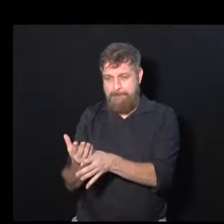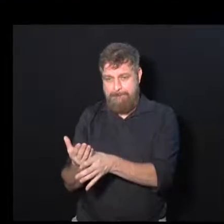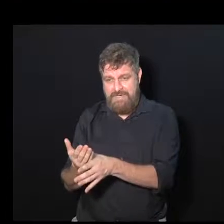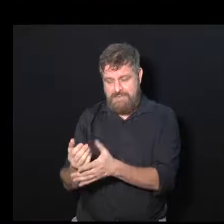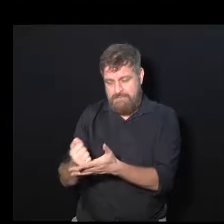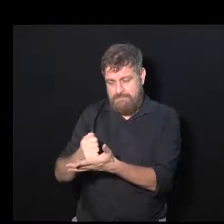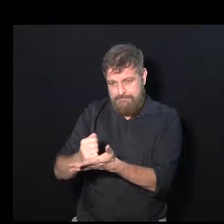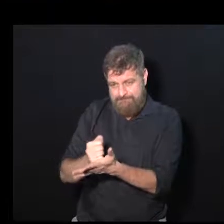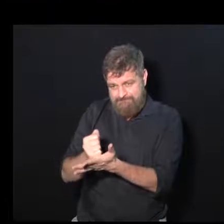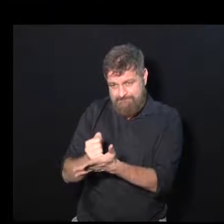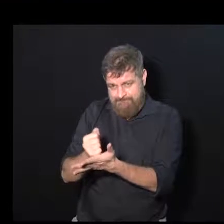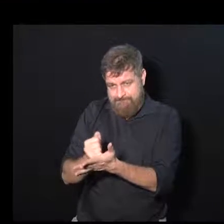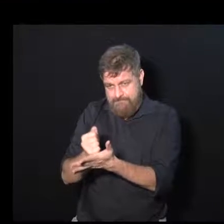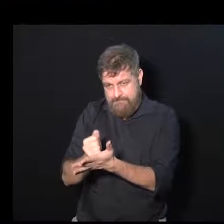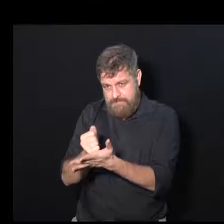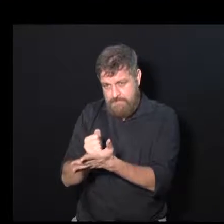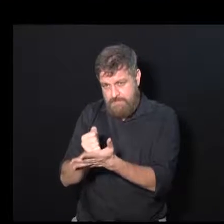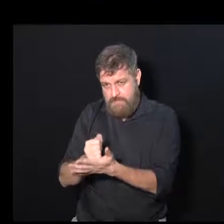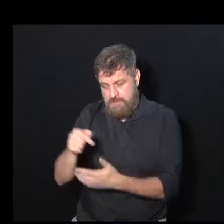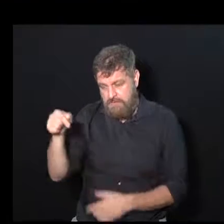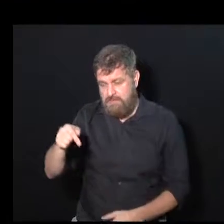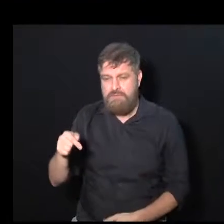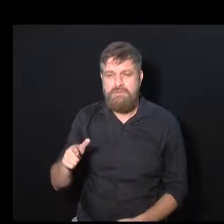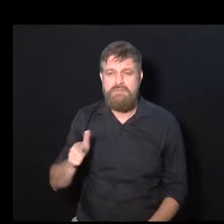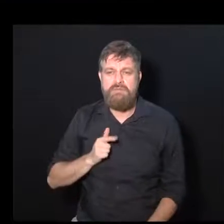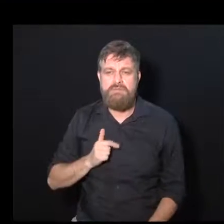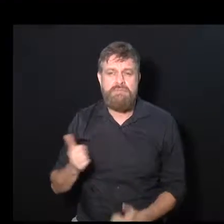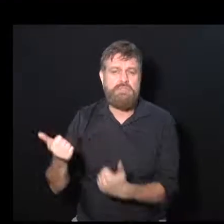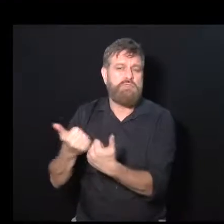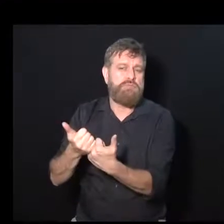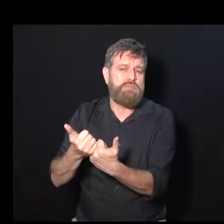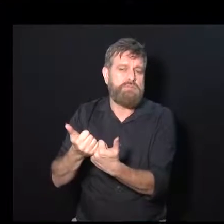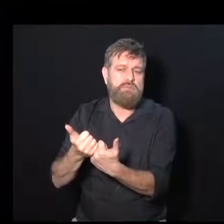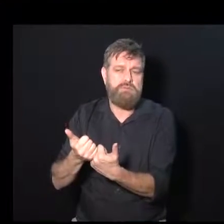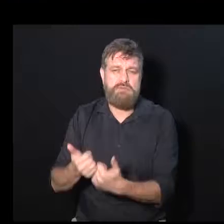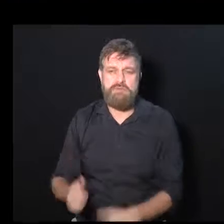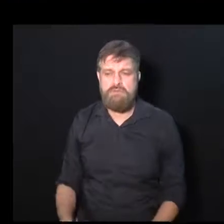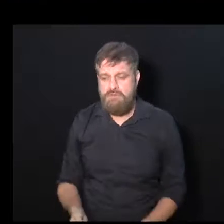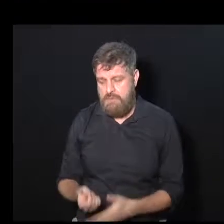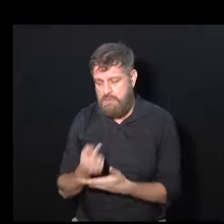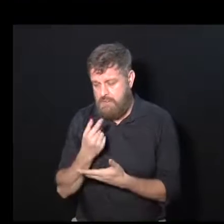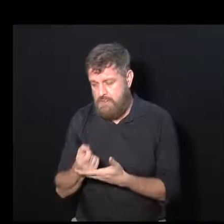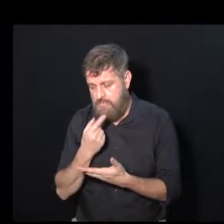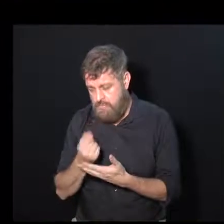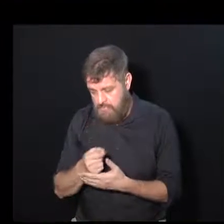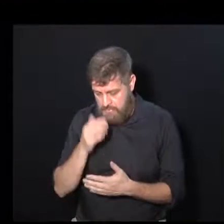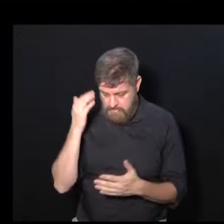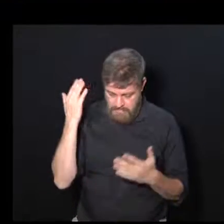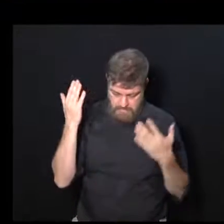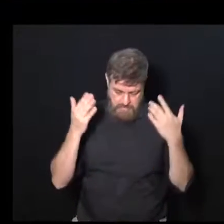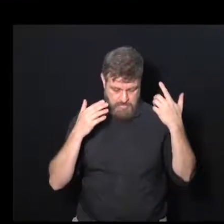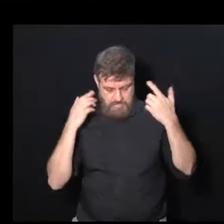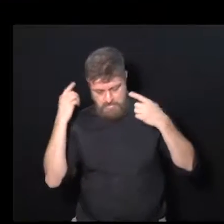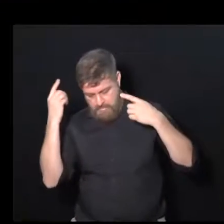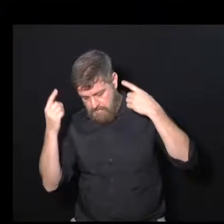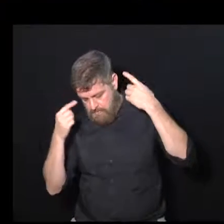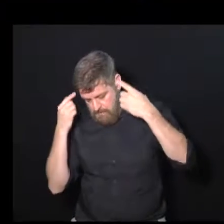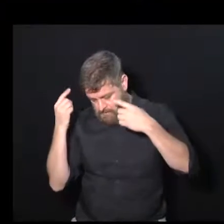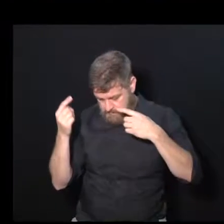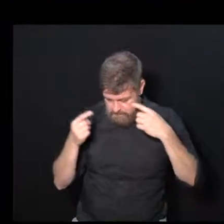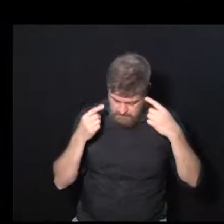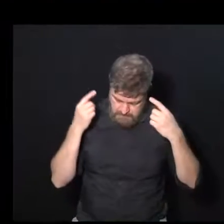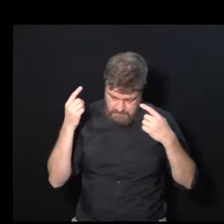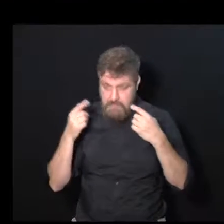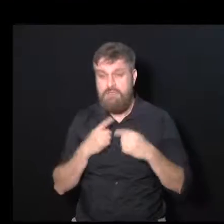medicinais, que são no lugar de sedativos psicotrópicos. Então, a